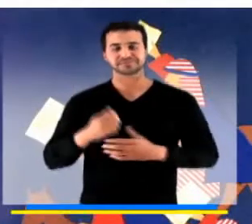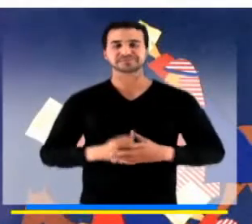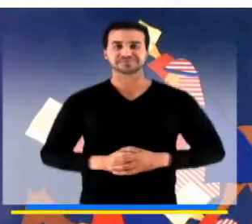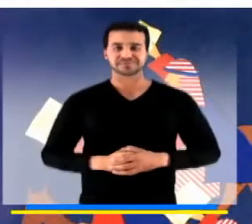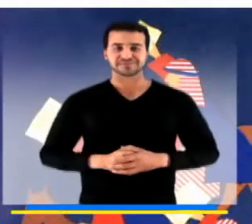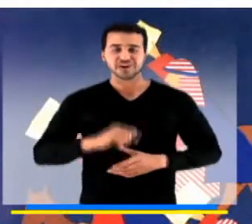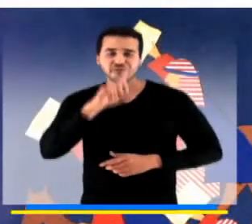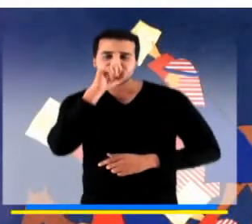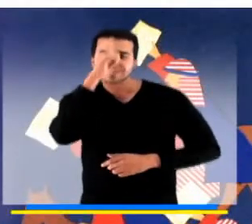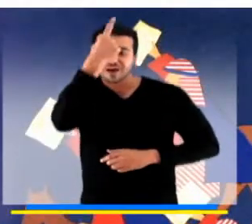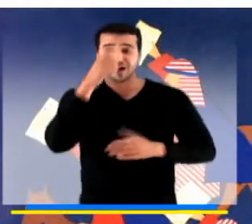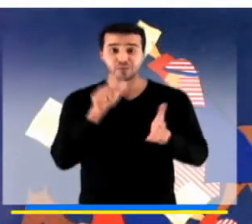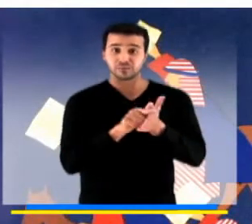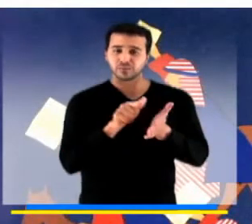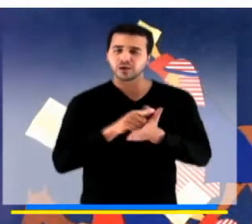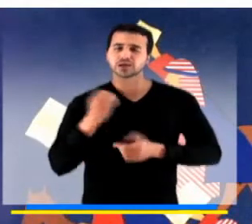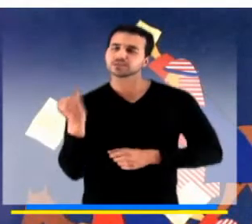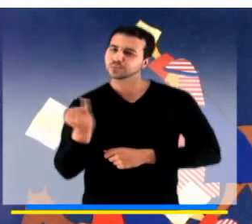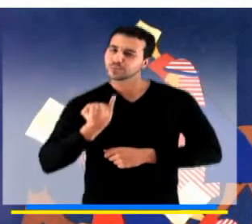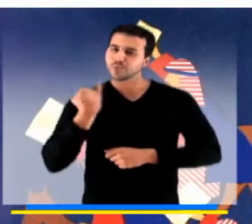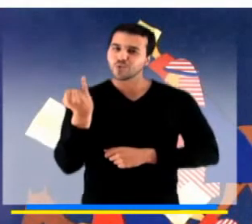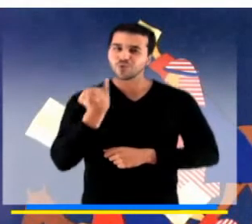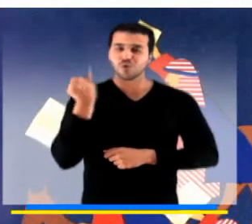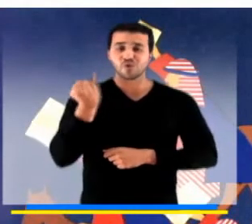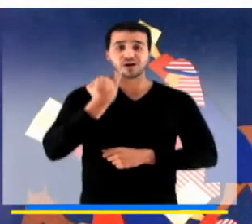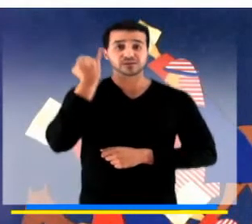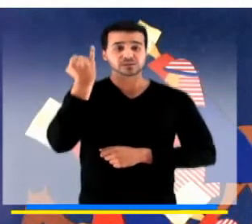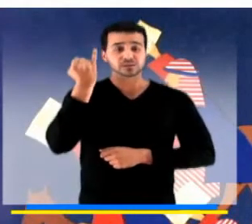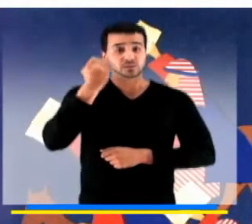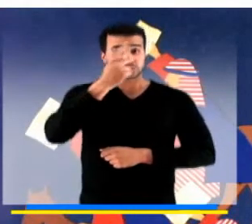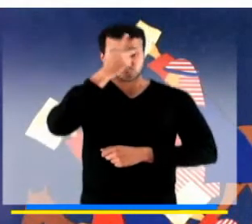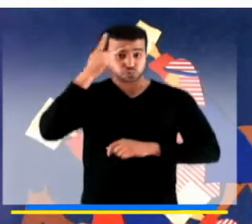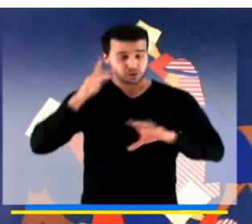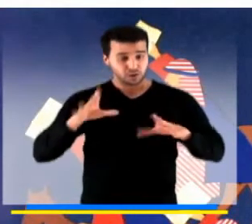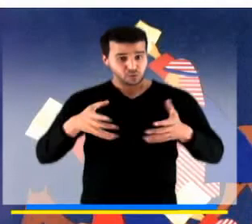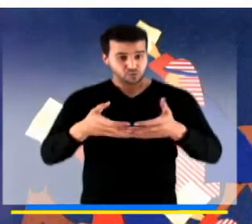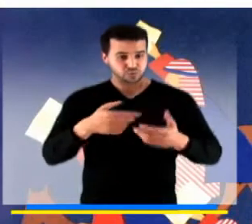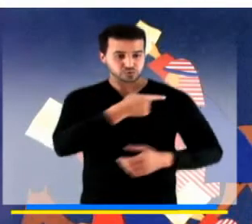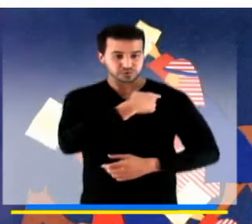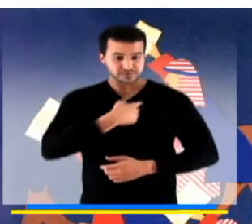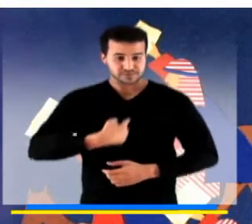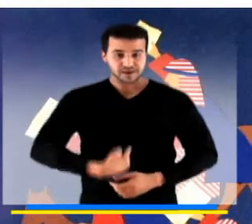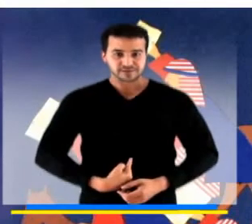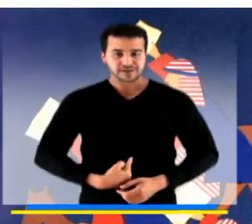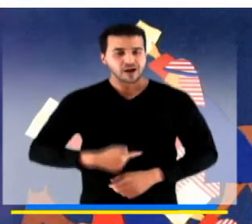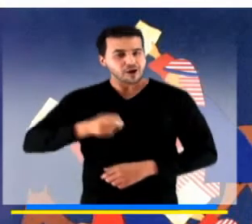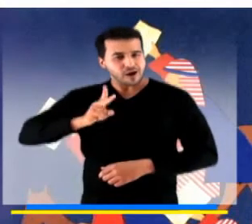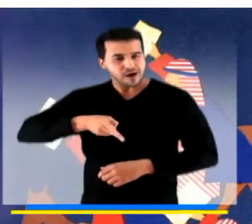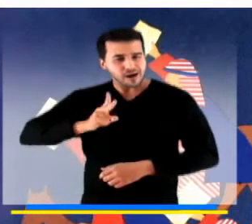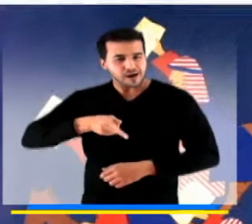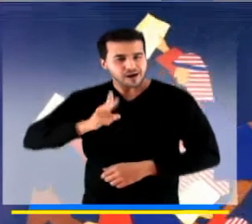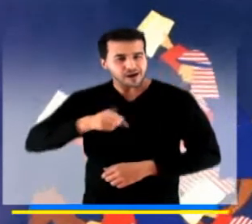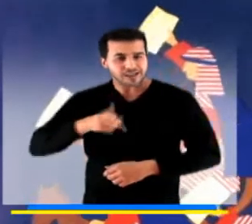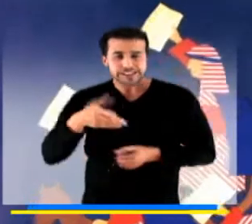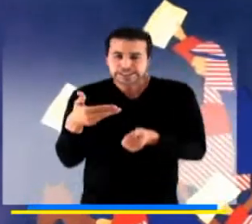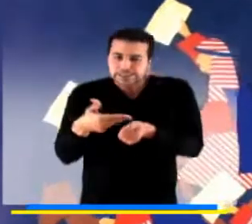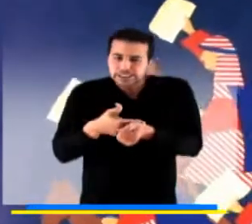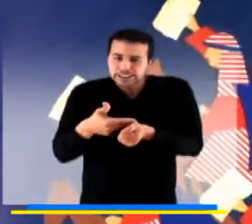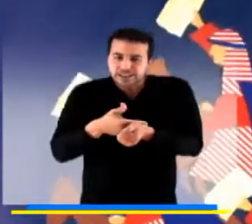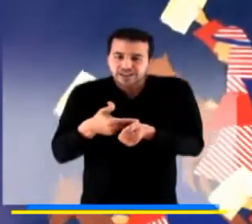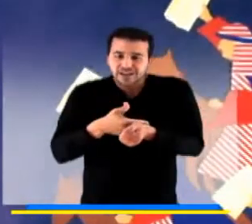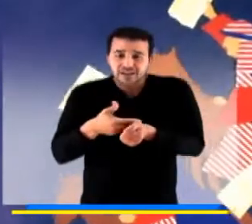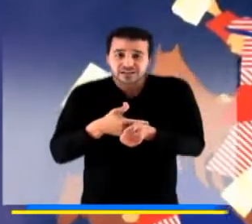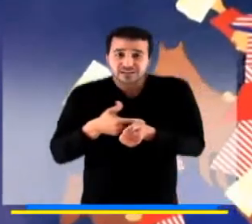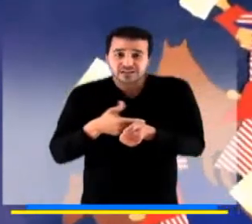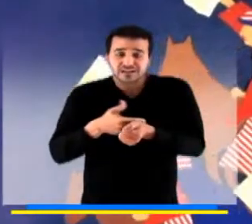A invenção do papel era tão importante que os chineses conservaram o segredo de sua